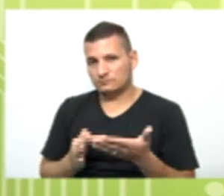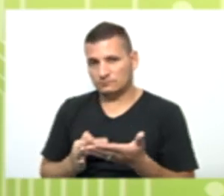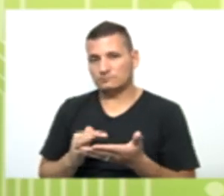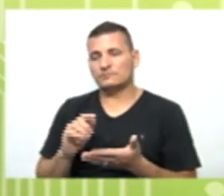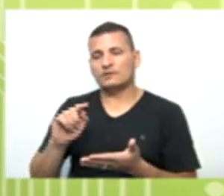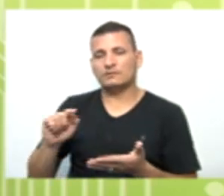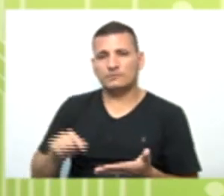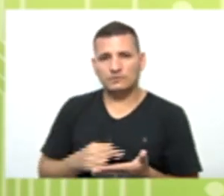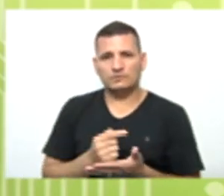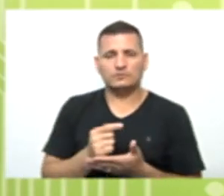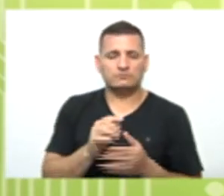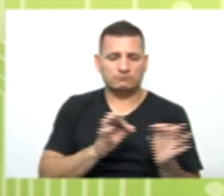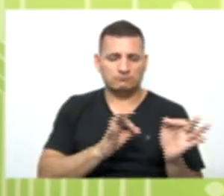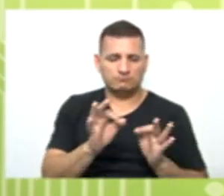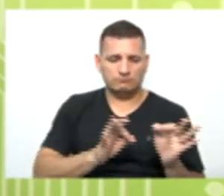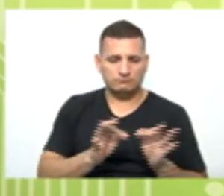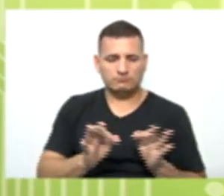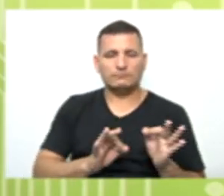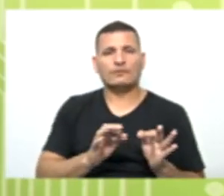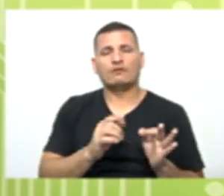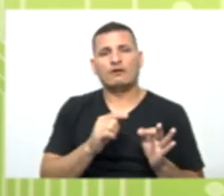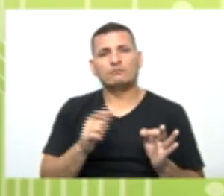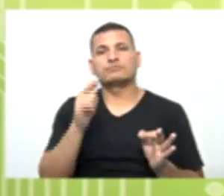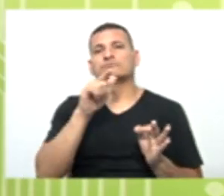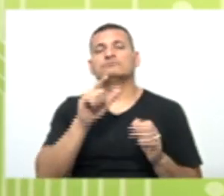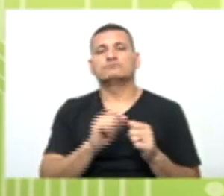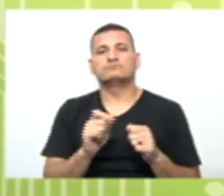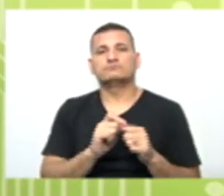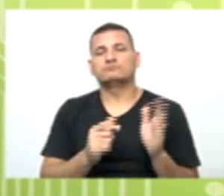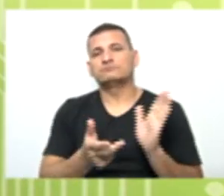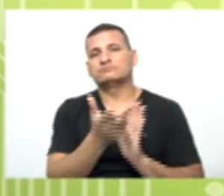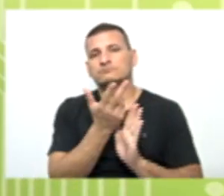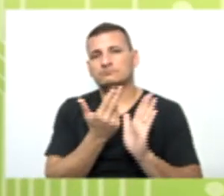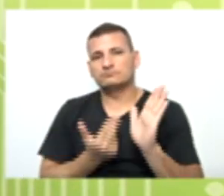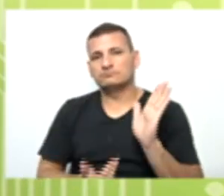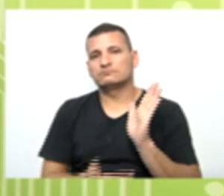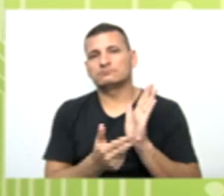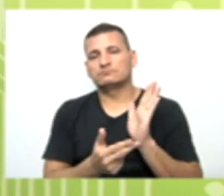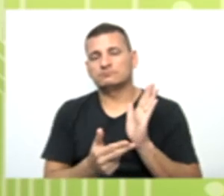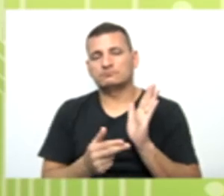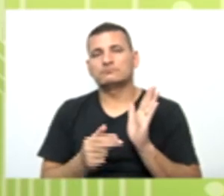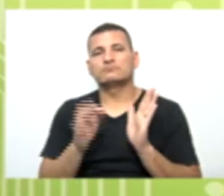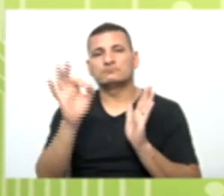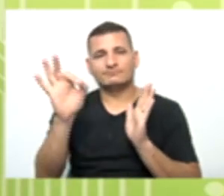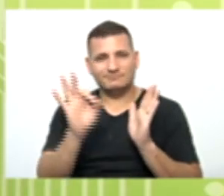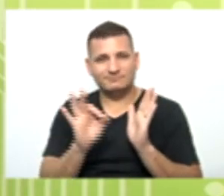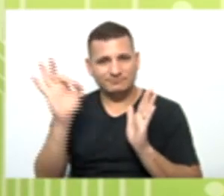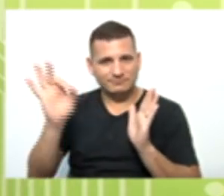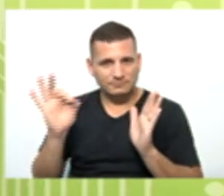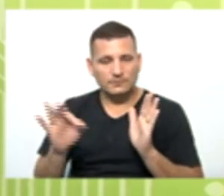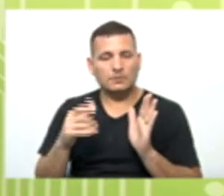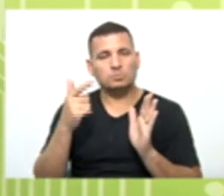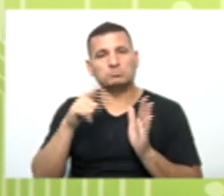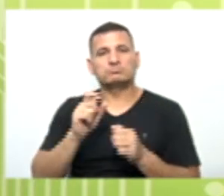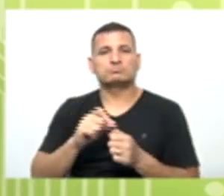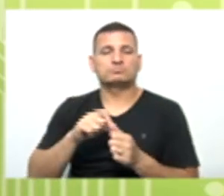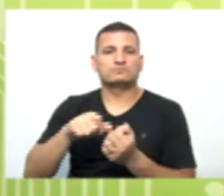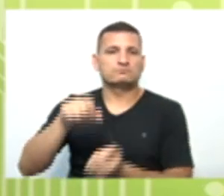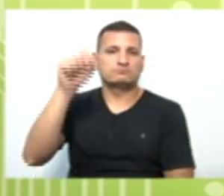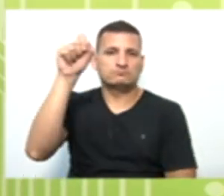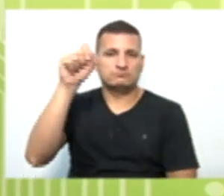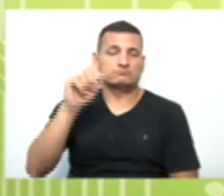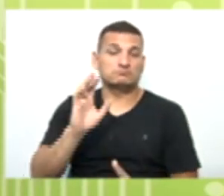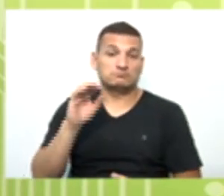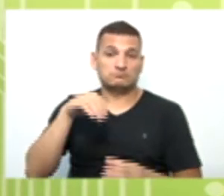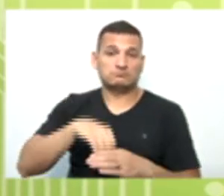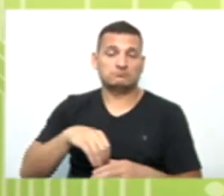esse formulário, ele chegou naqueles gráficos e confeccionou o banner. Tudo dentro de quê? De uma